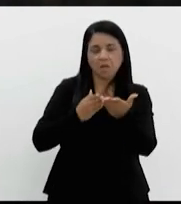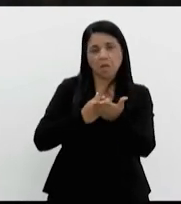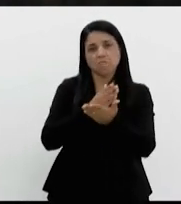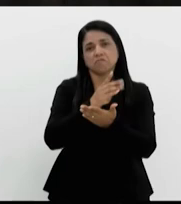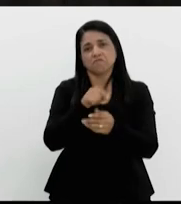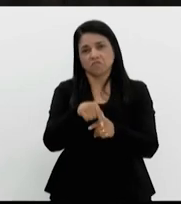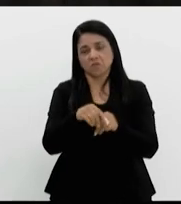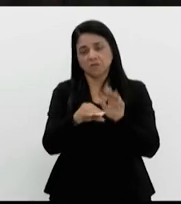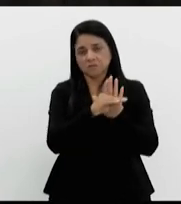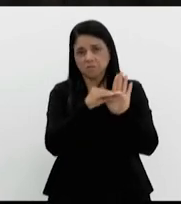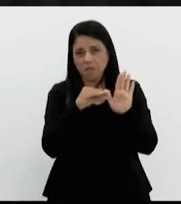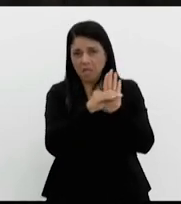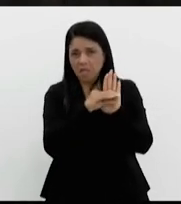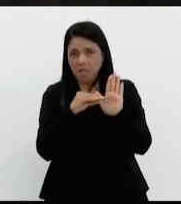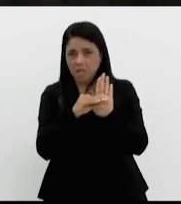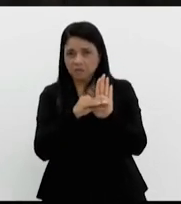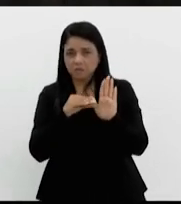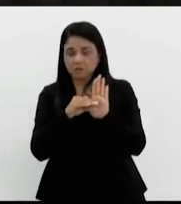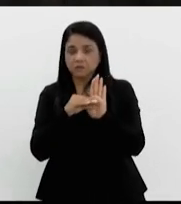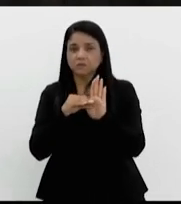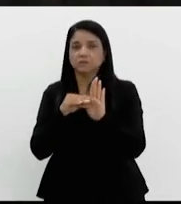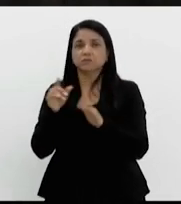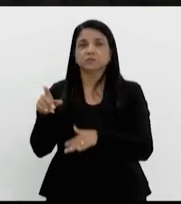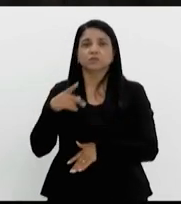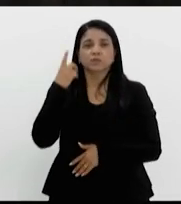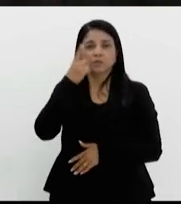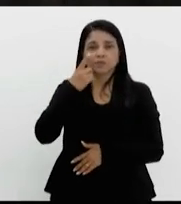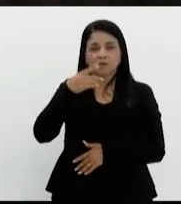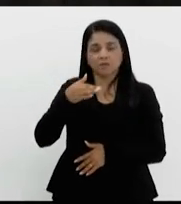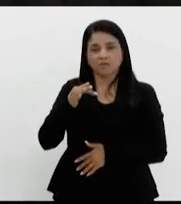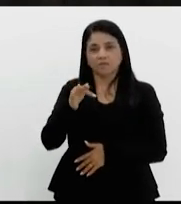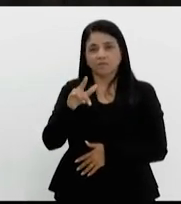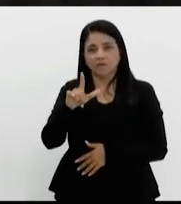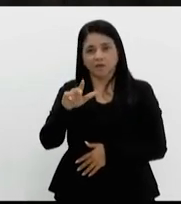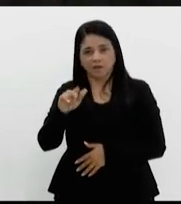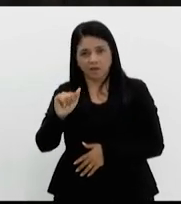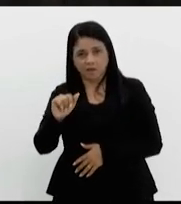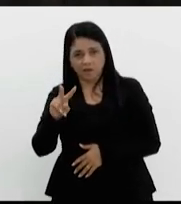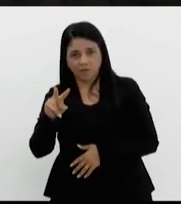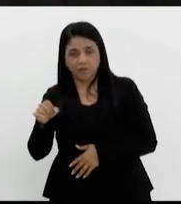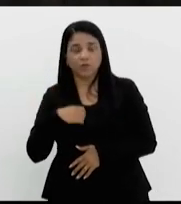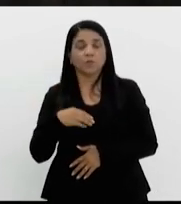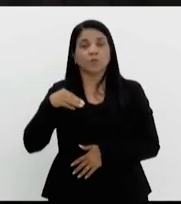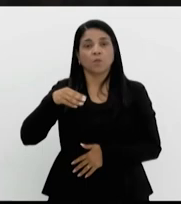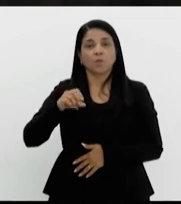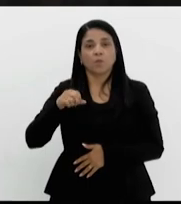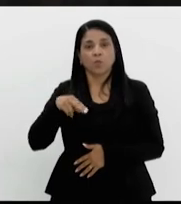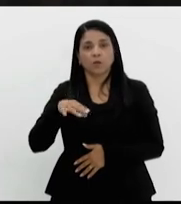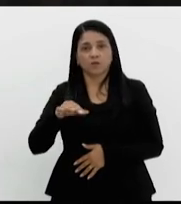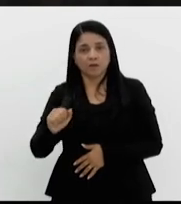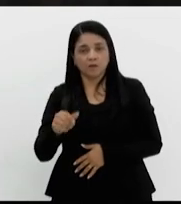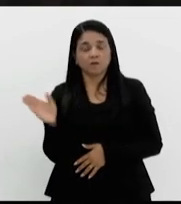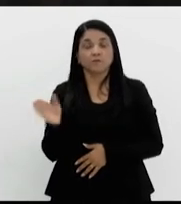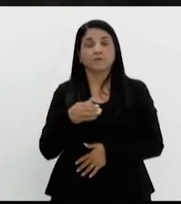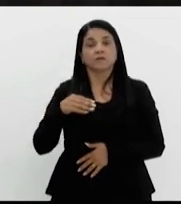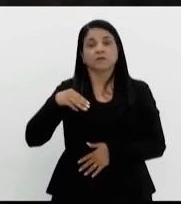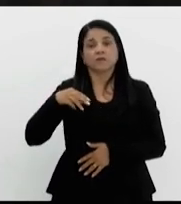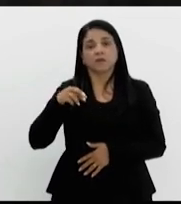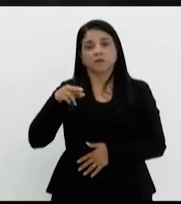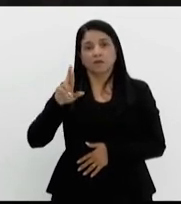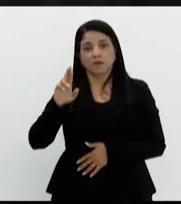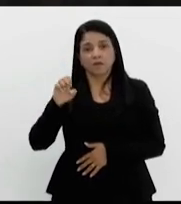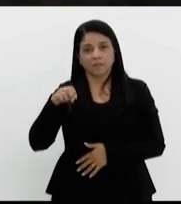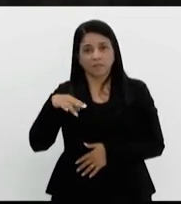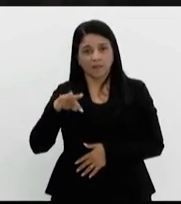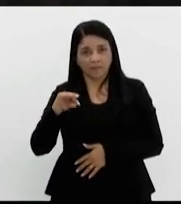essas emendas que vieram da parte do deputado Flávio Serafini, Mônica Francisco e Renata Souza. Esse projeto